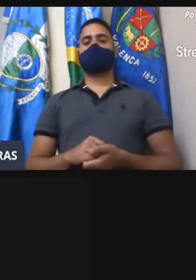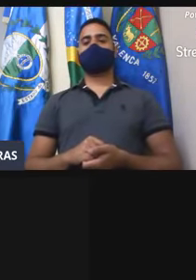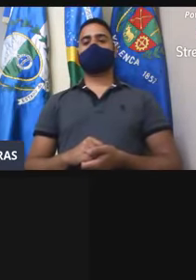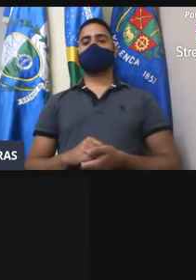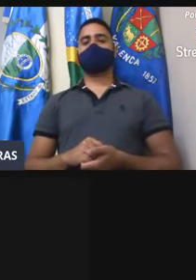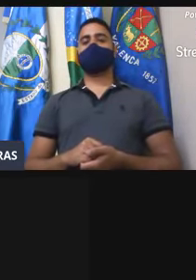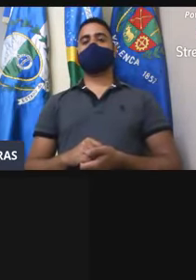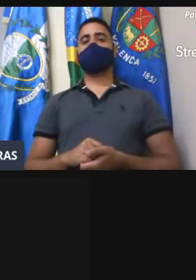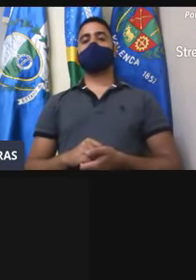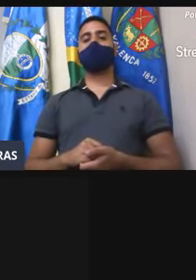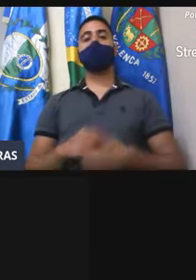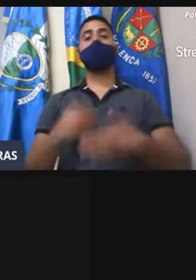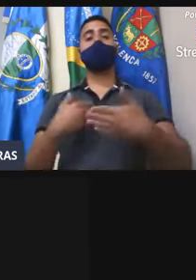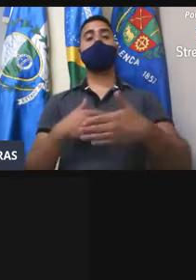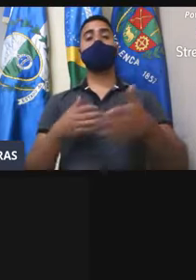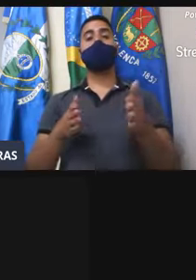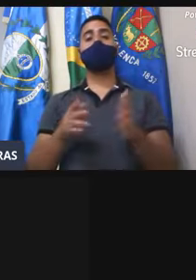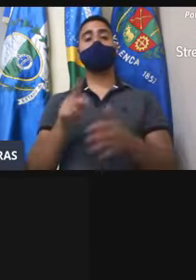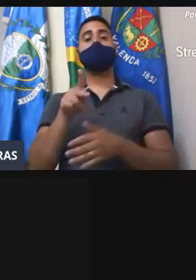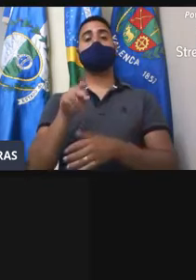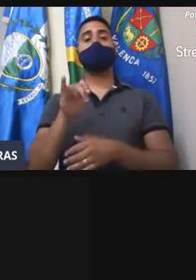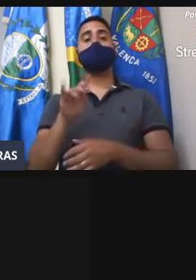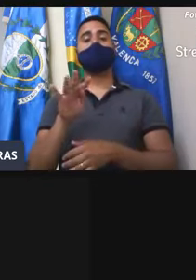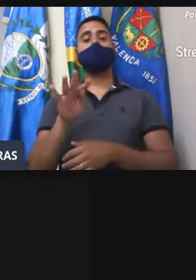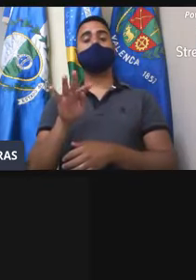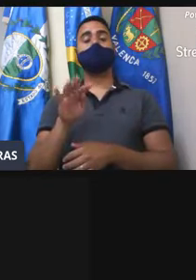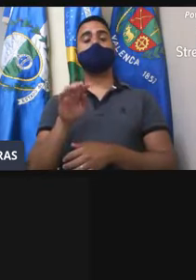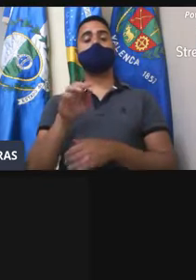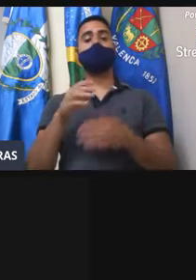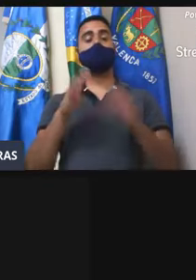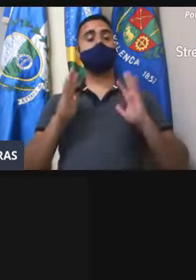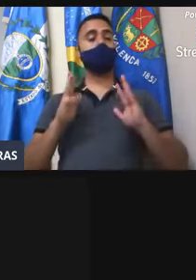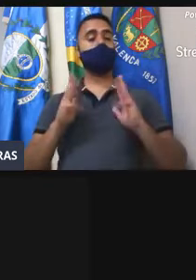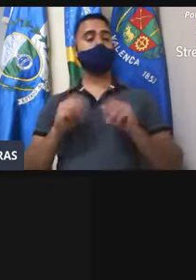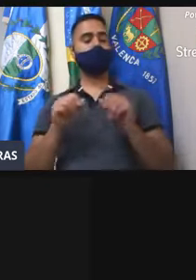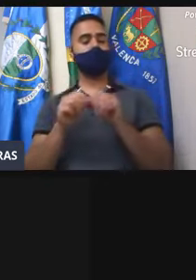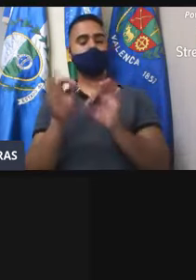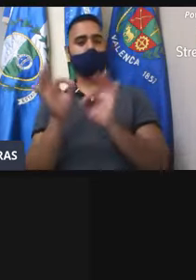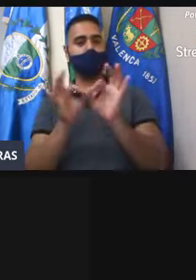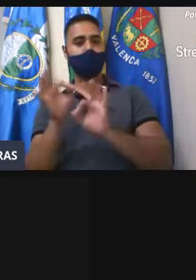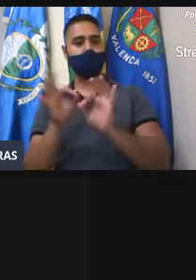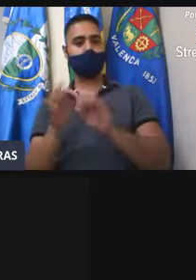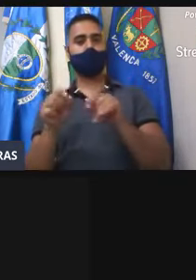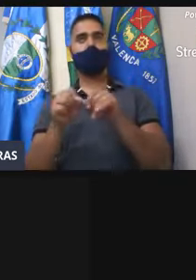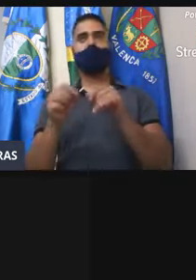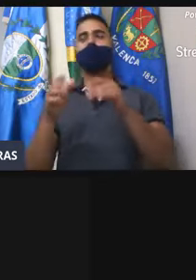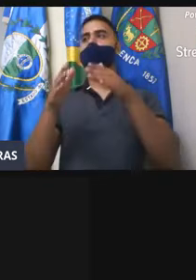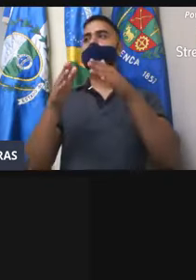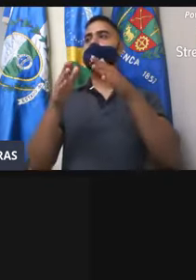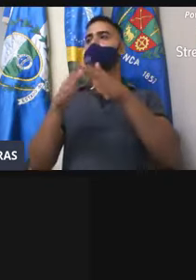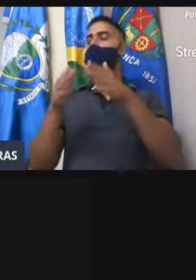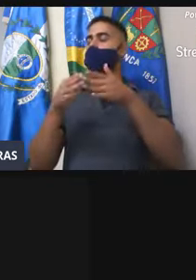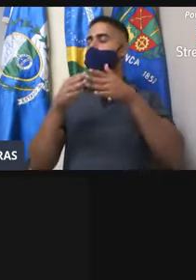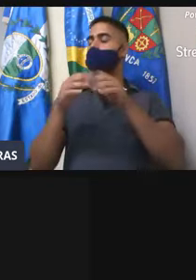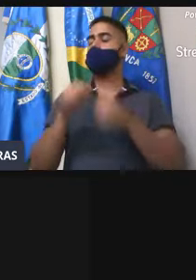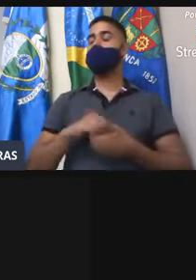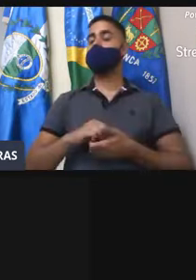O kit higiene que foi montado, né, até pela solicitação, né, professor Rafael,